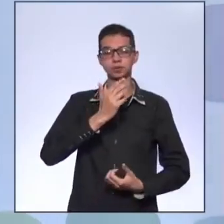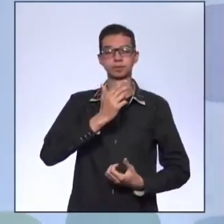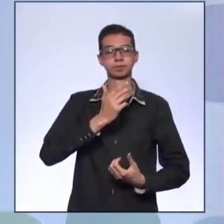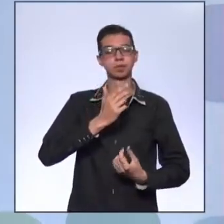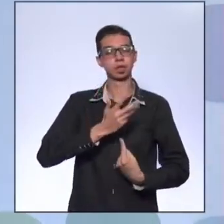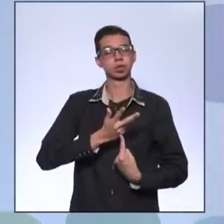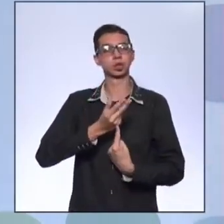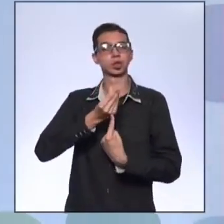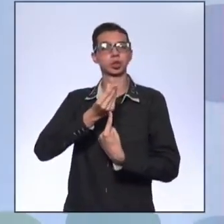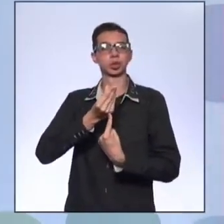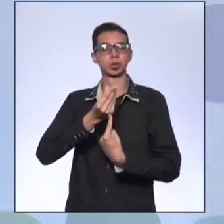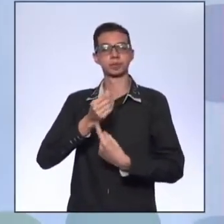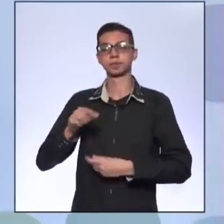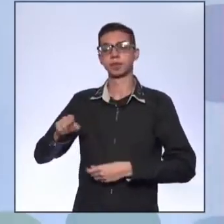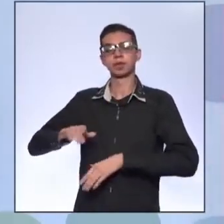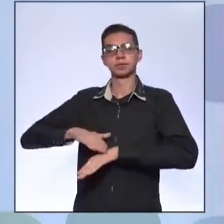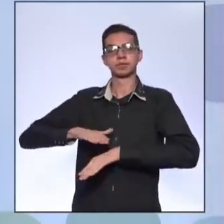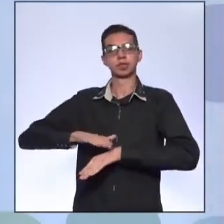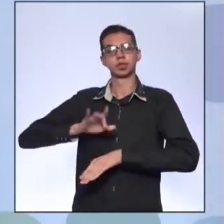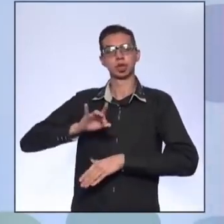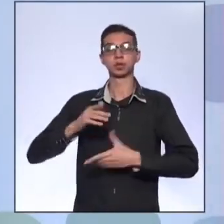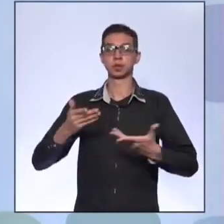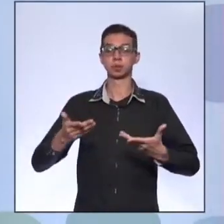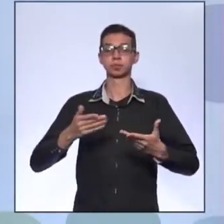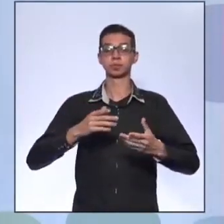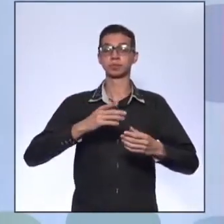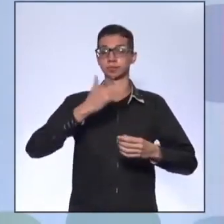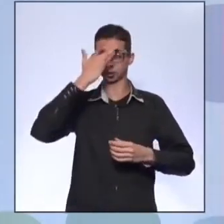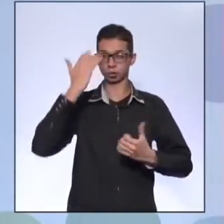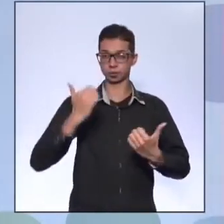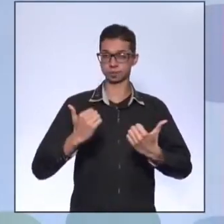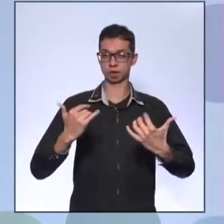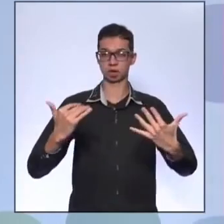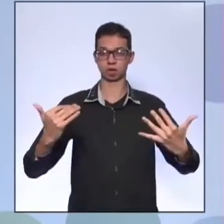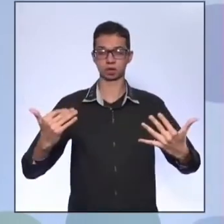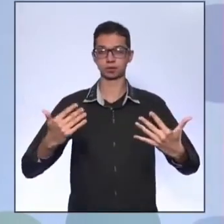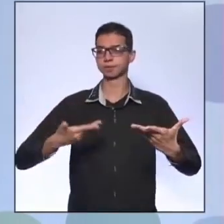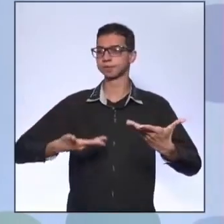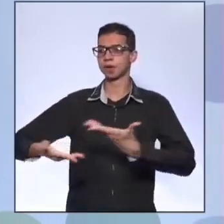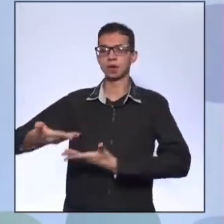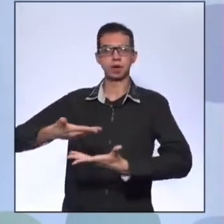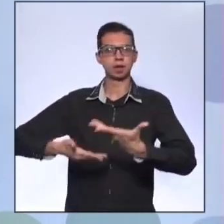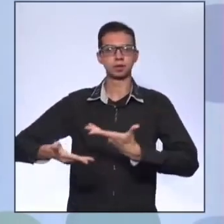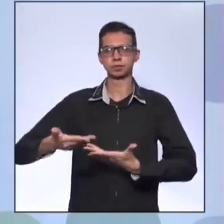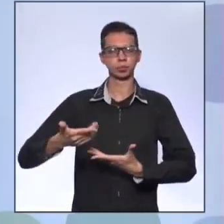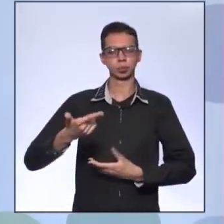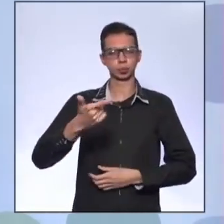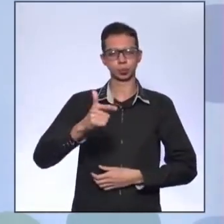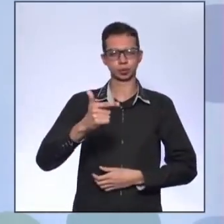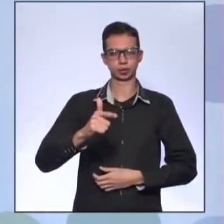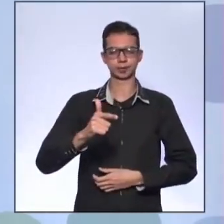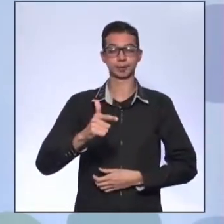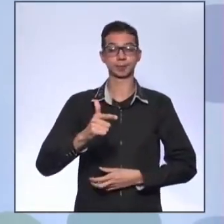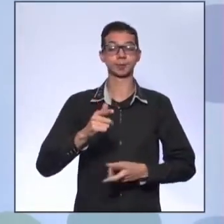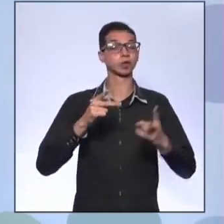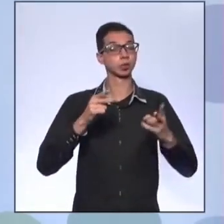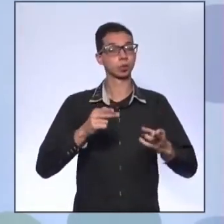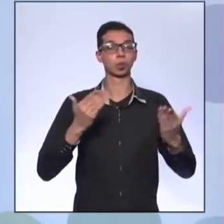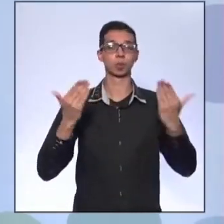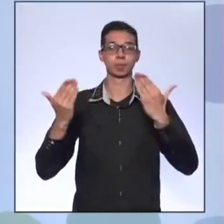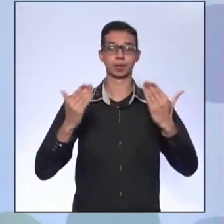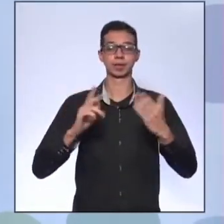geralmente não tem essa interação tão direta com o público como acontece com o happening, tá? Vamos